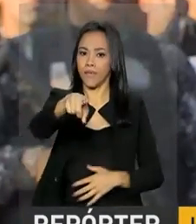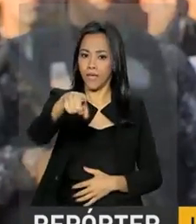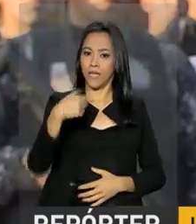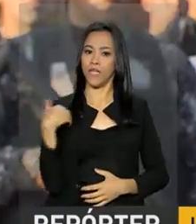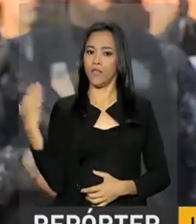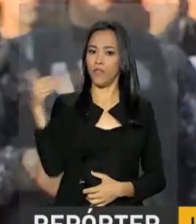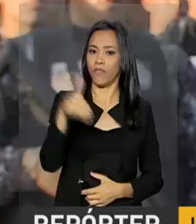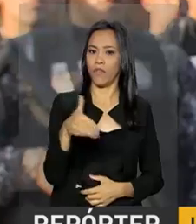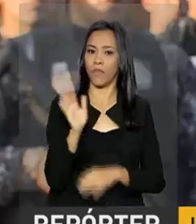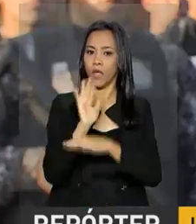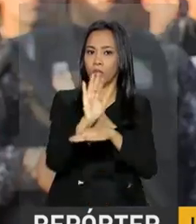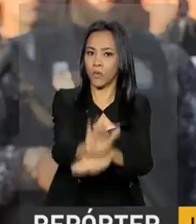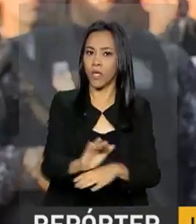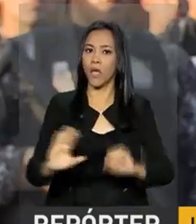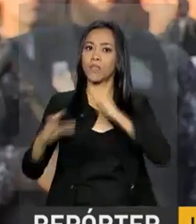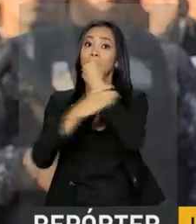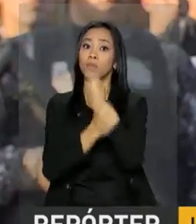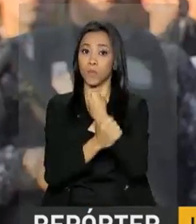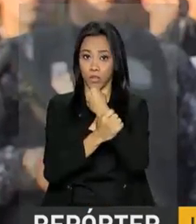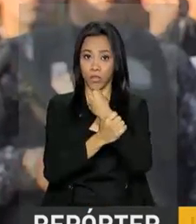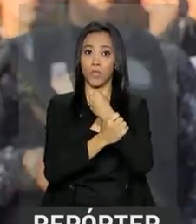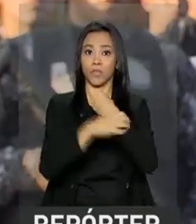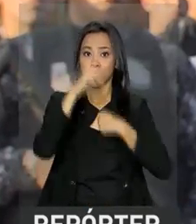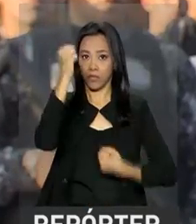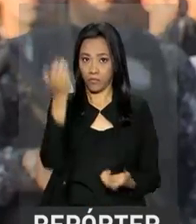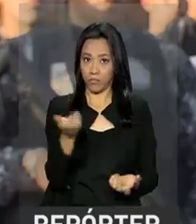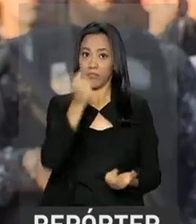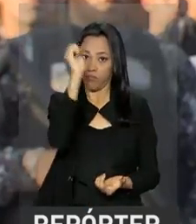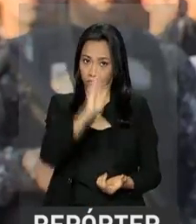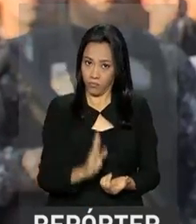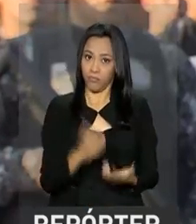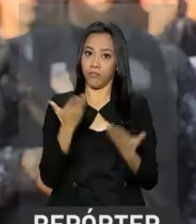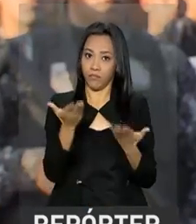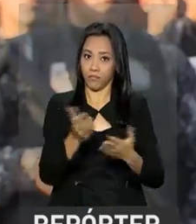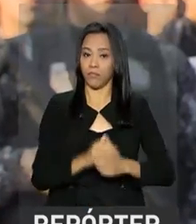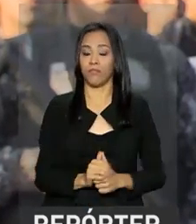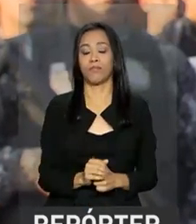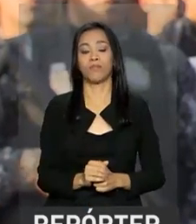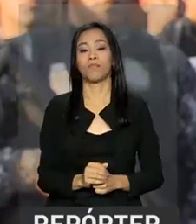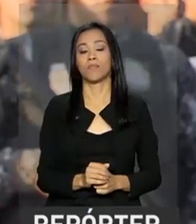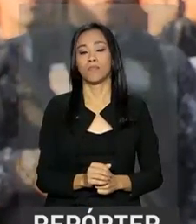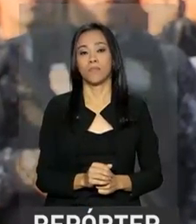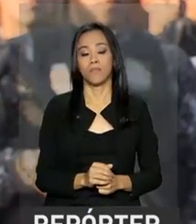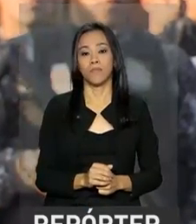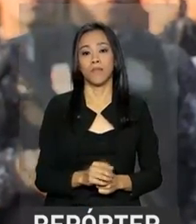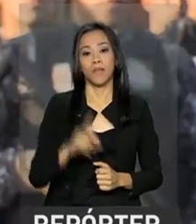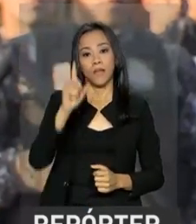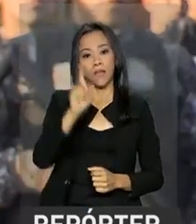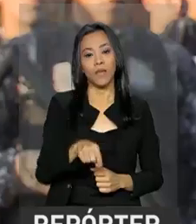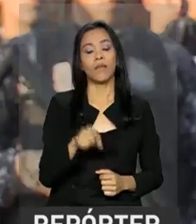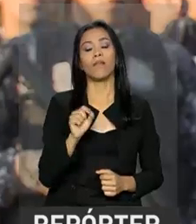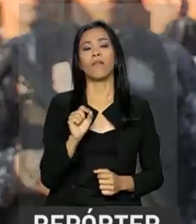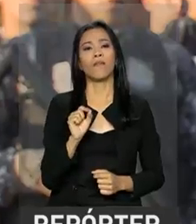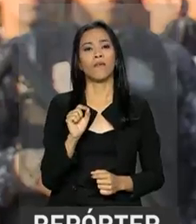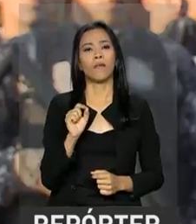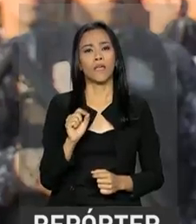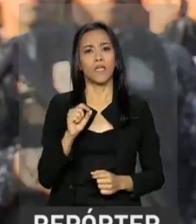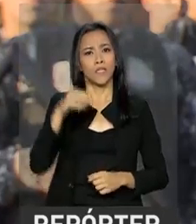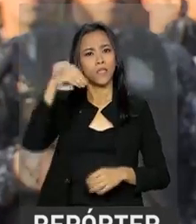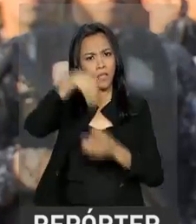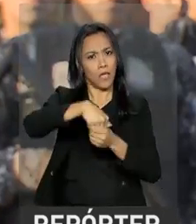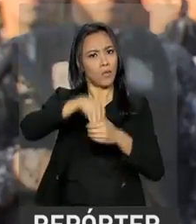missão ajudar a segurança pública trabalhar em prol do Brasil e e ao desenrolar da do